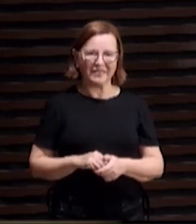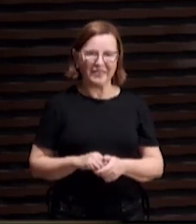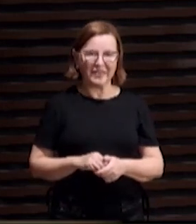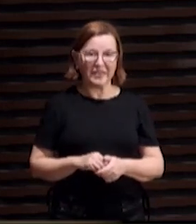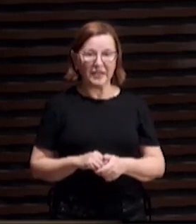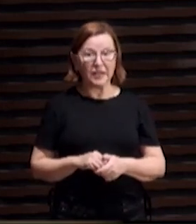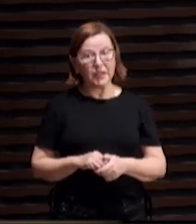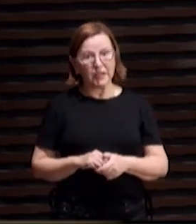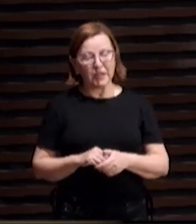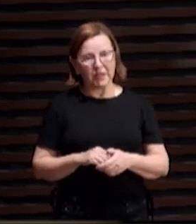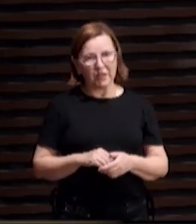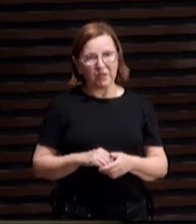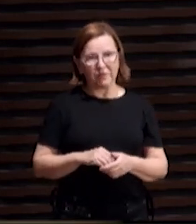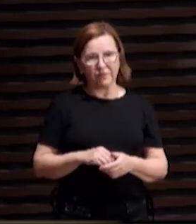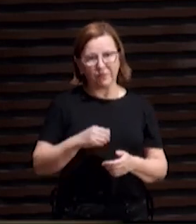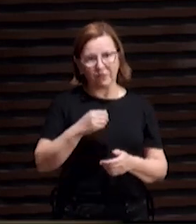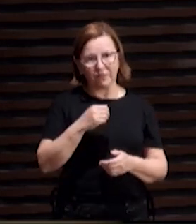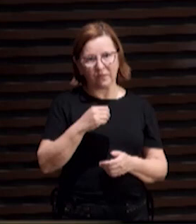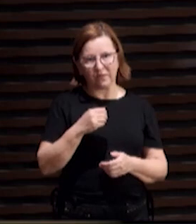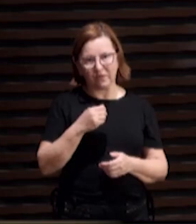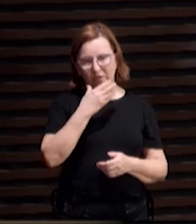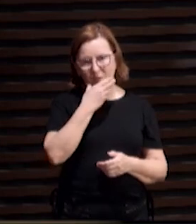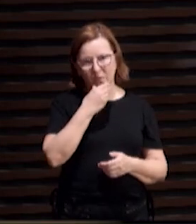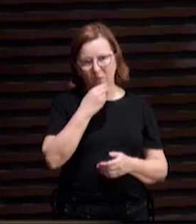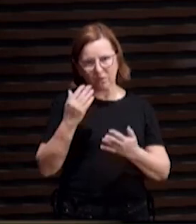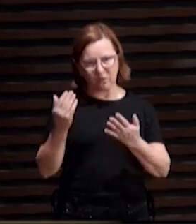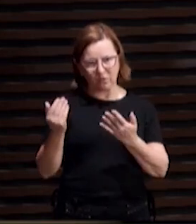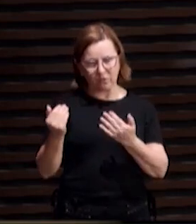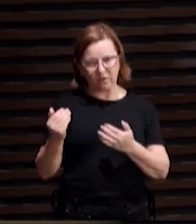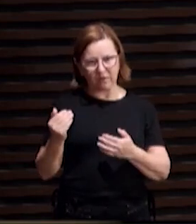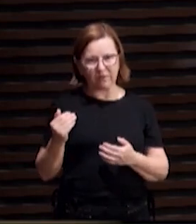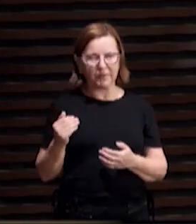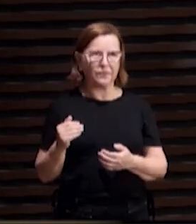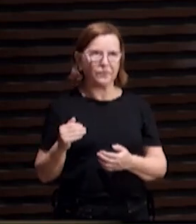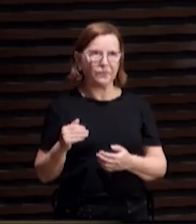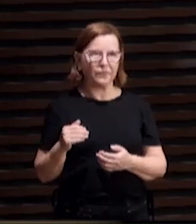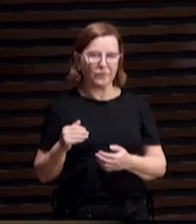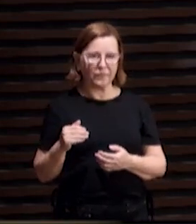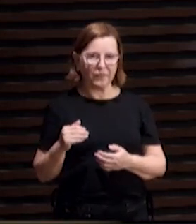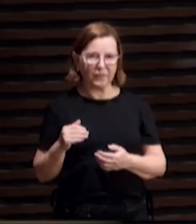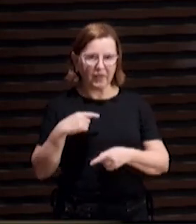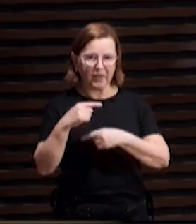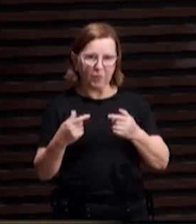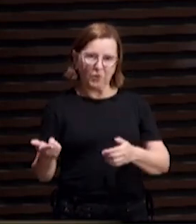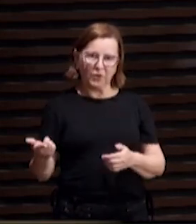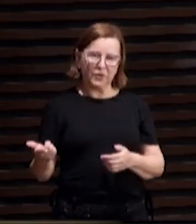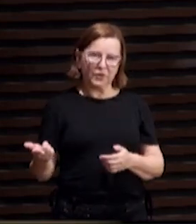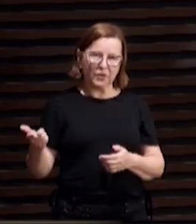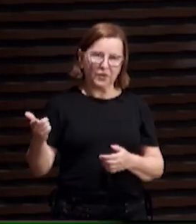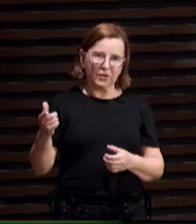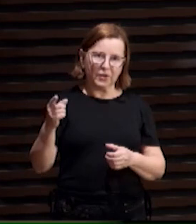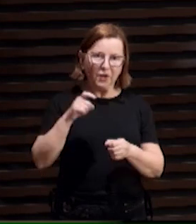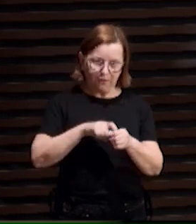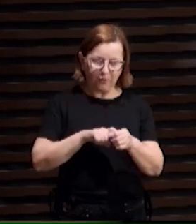Aquele moço, depois que retornou a Londres, ele quis fazer a visita ao pai do seu amigo e